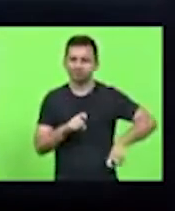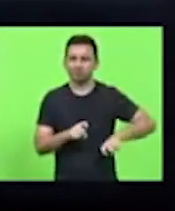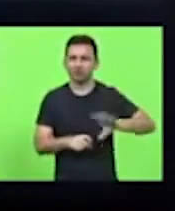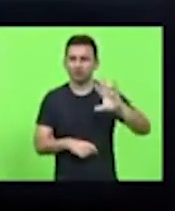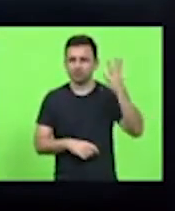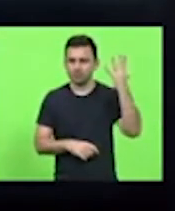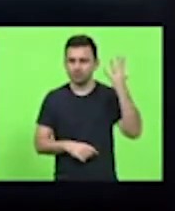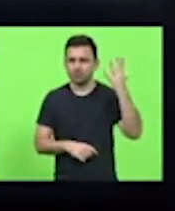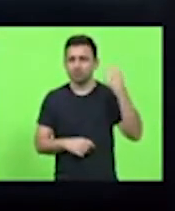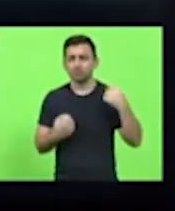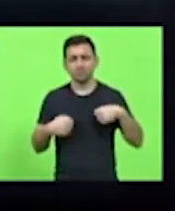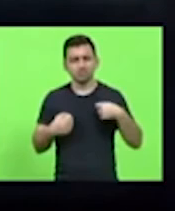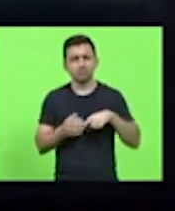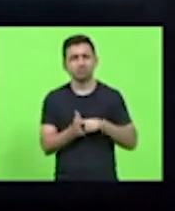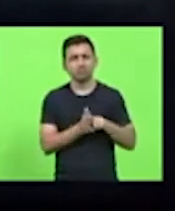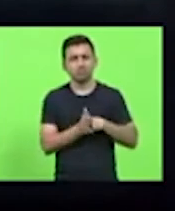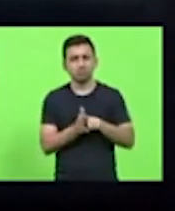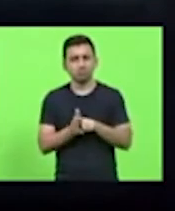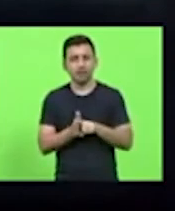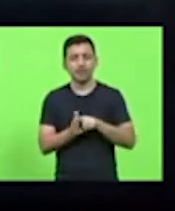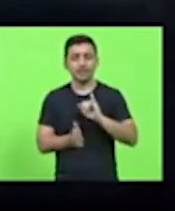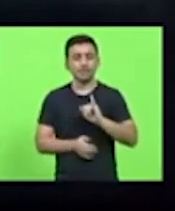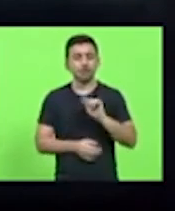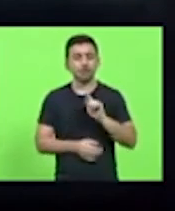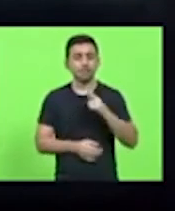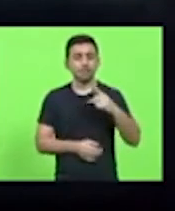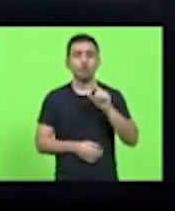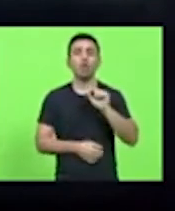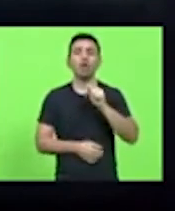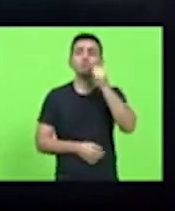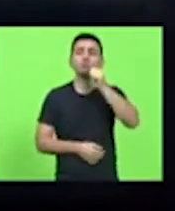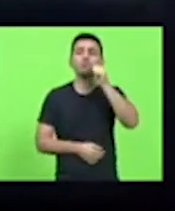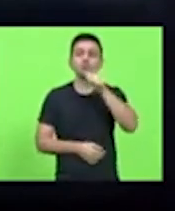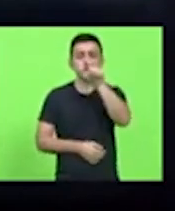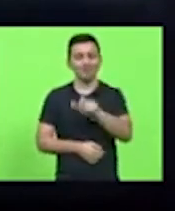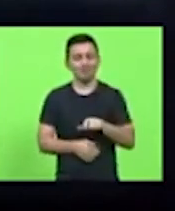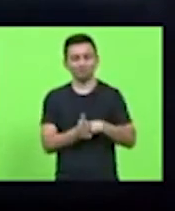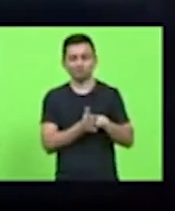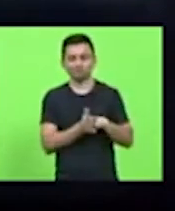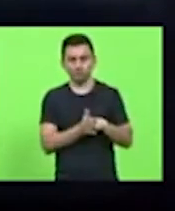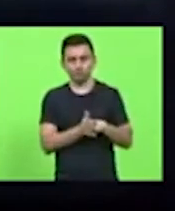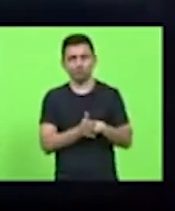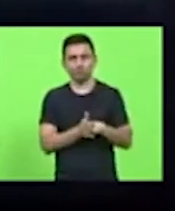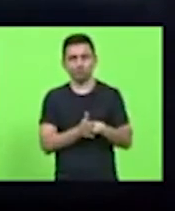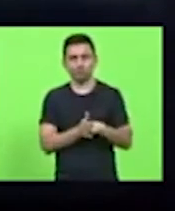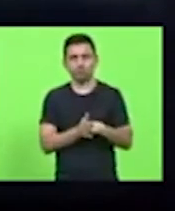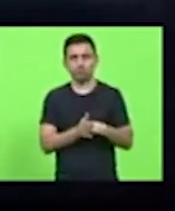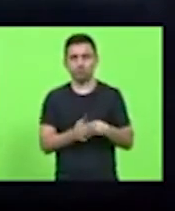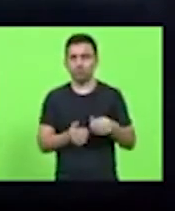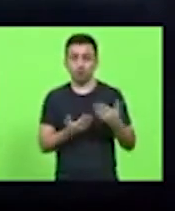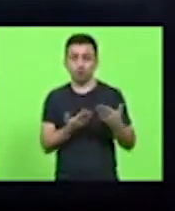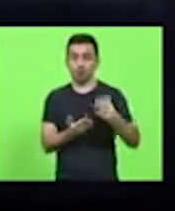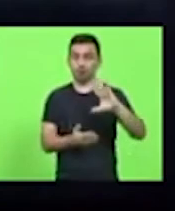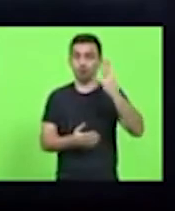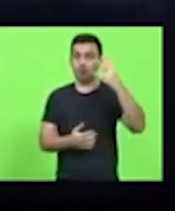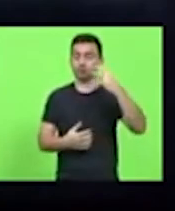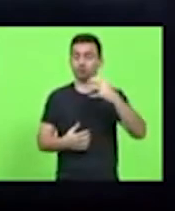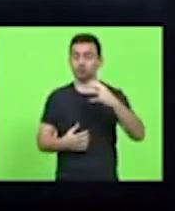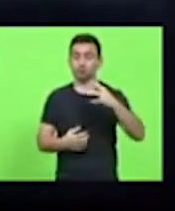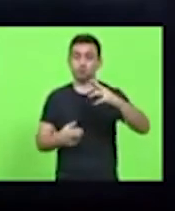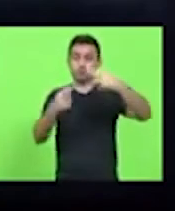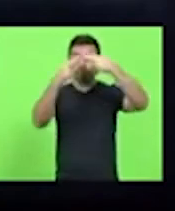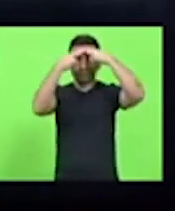que faça os procedimentos a Pepa uma mulher ela já tá com abalada